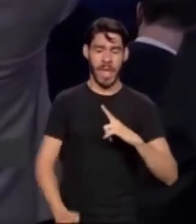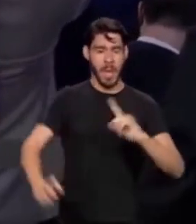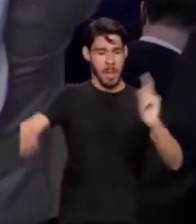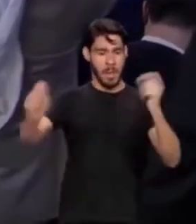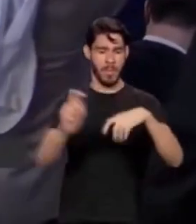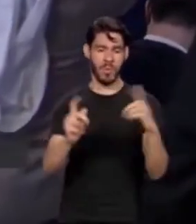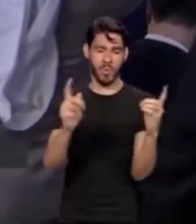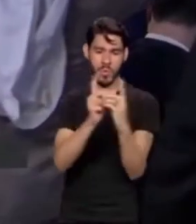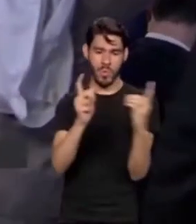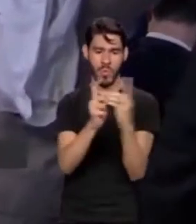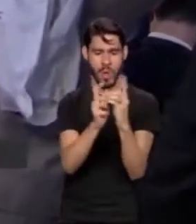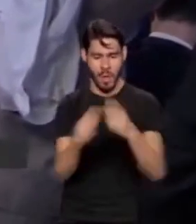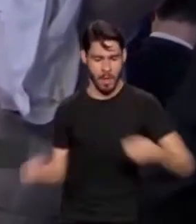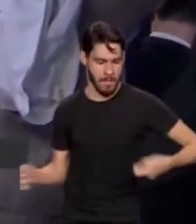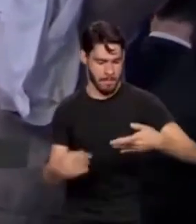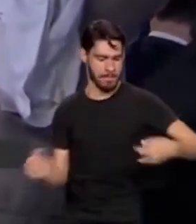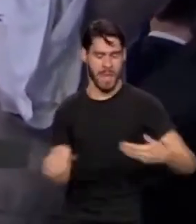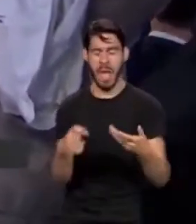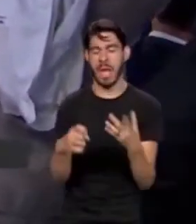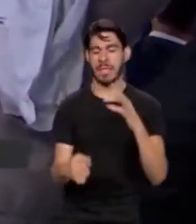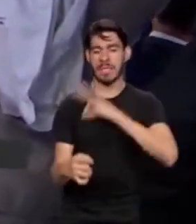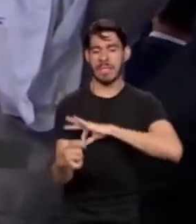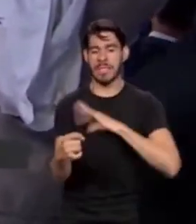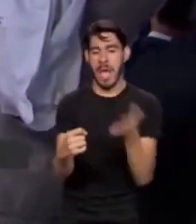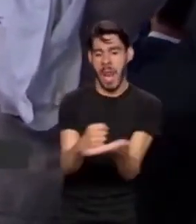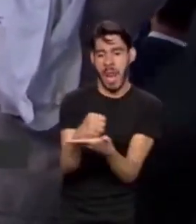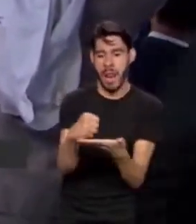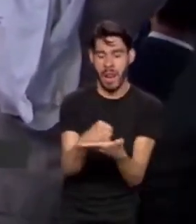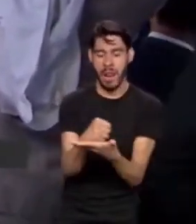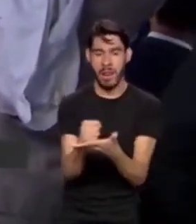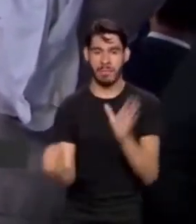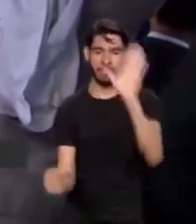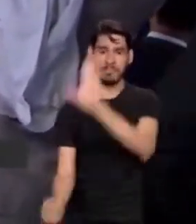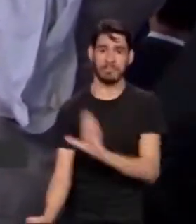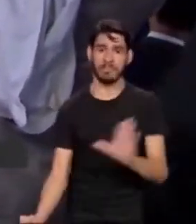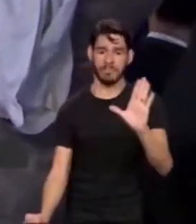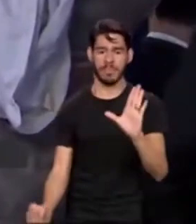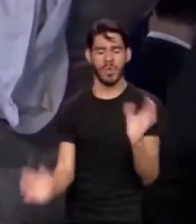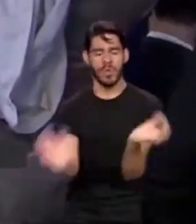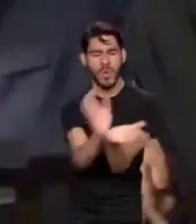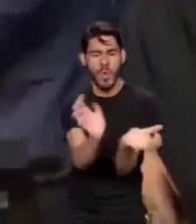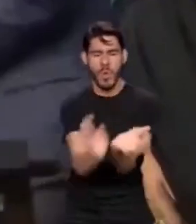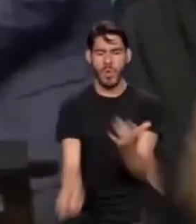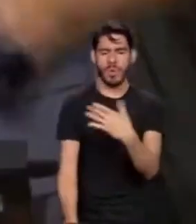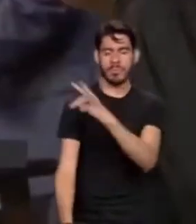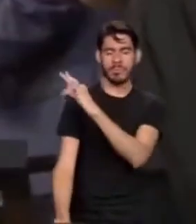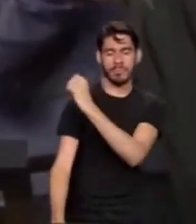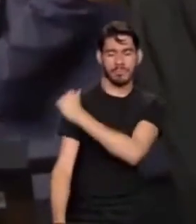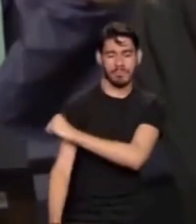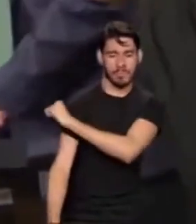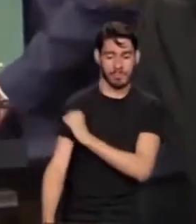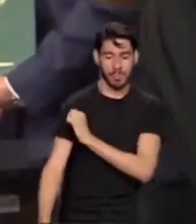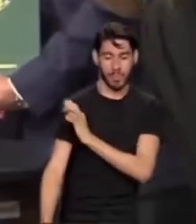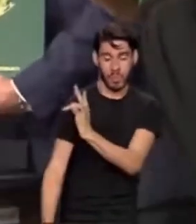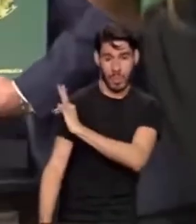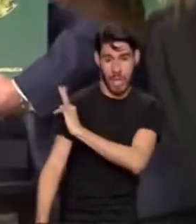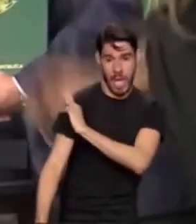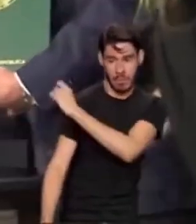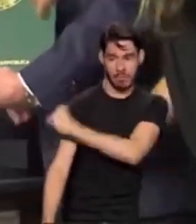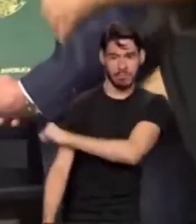o atendimento de despesas com o piso Nacional do enfermeiro do técnico de enfermagem